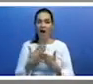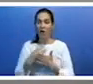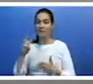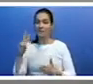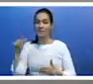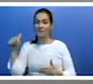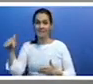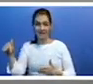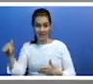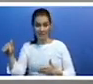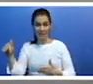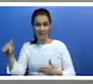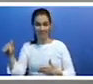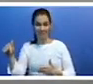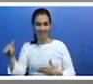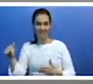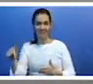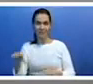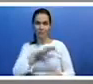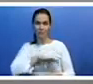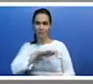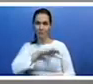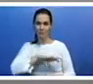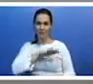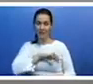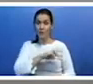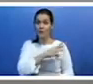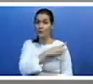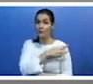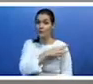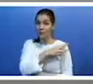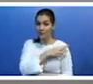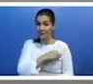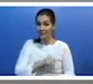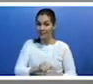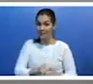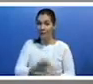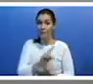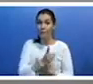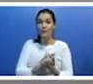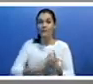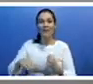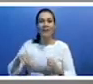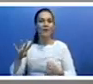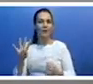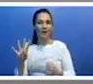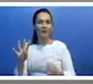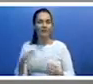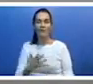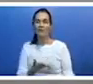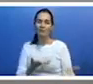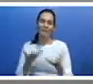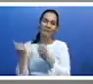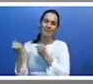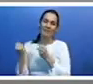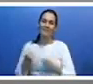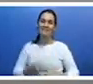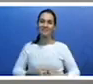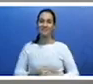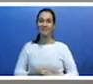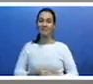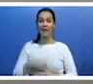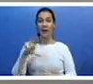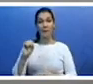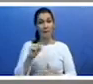terceiro ano, português. Já estamos na apostila 4, hein? Vamos lá? Apostila 4, pega